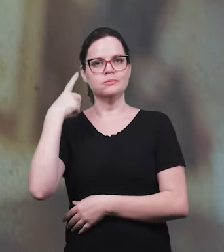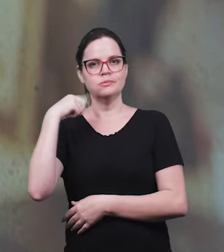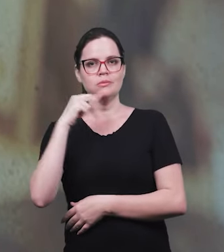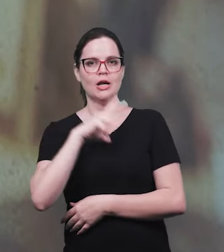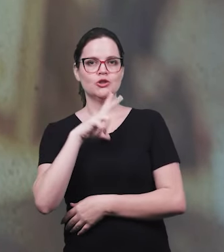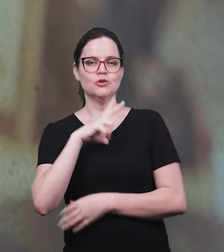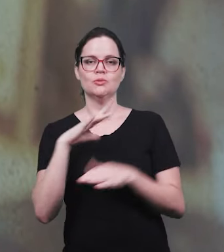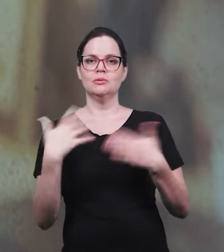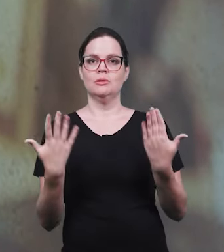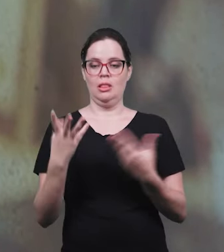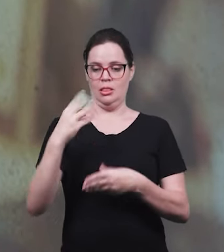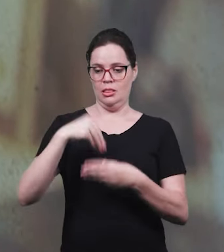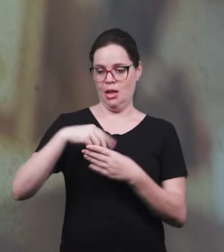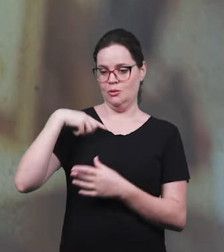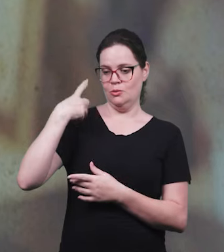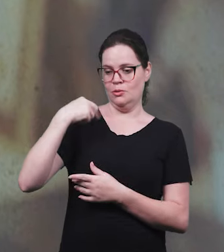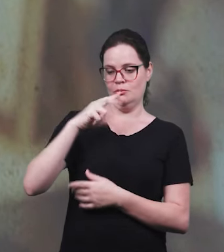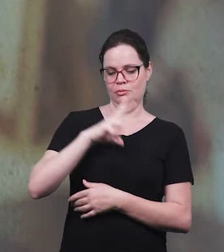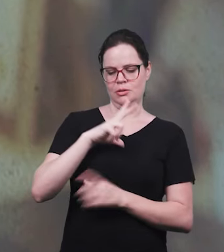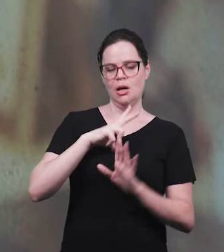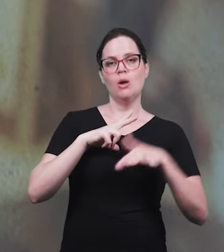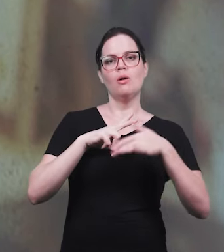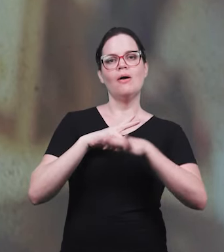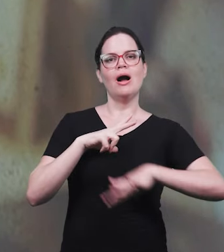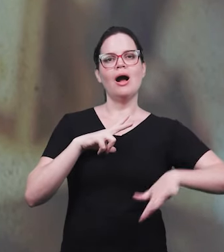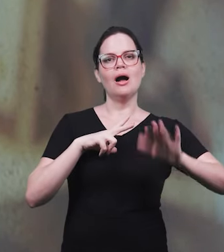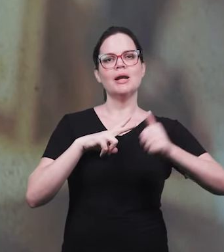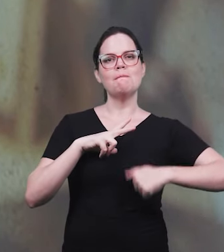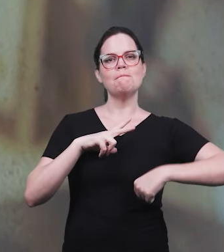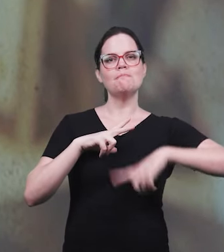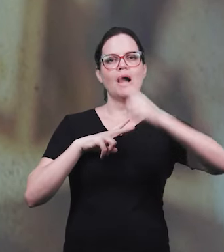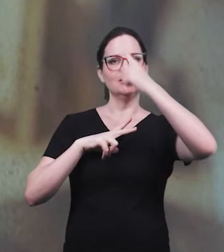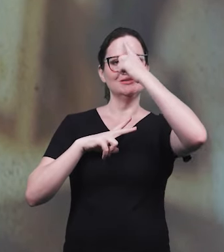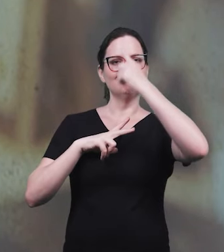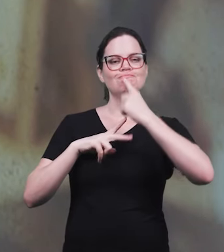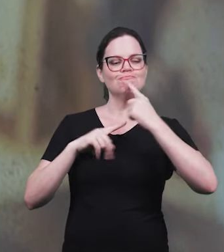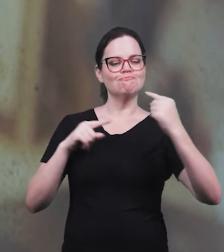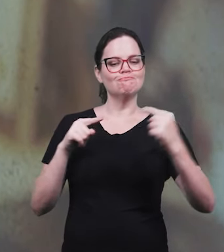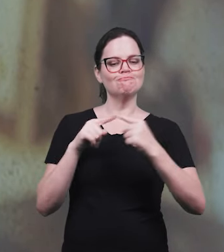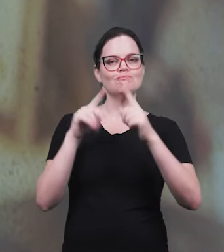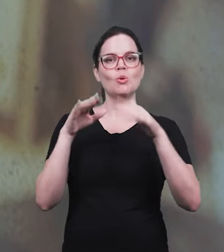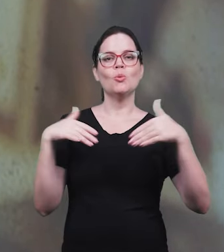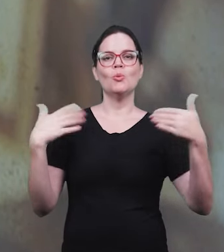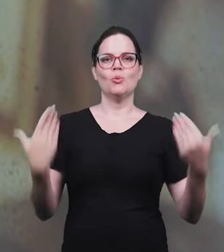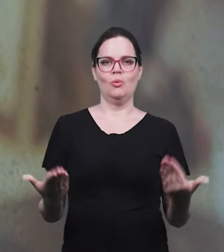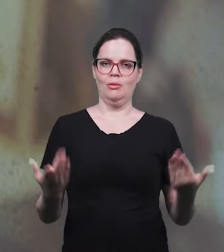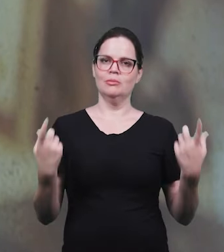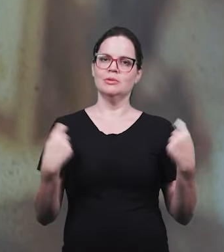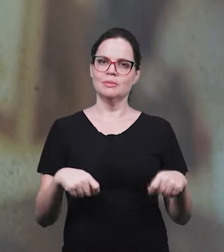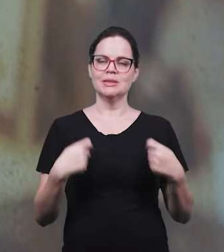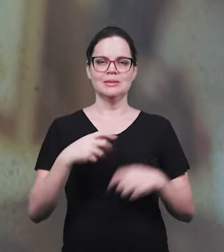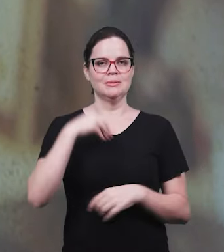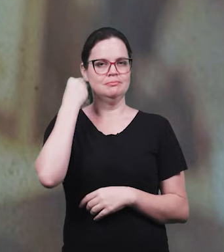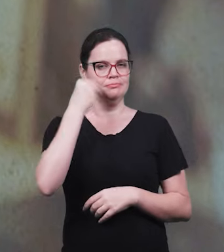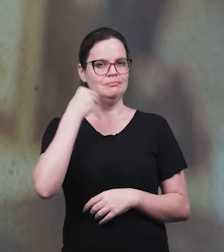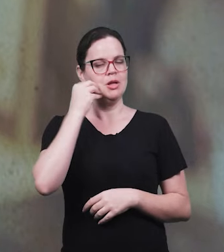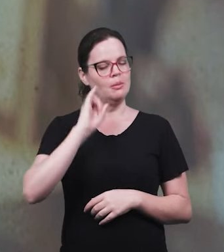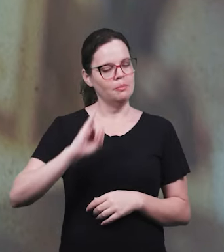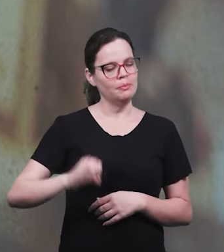e dentro da advocacia privada, qual que é a área exatamente que ele mais se identificou. Então, esse é um cuidado,